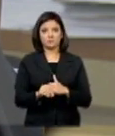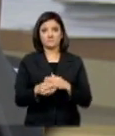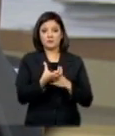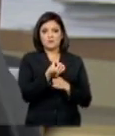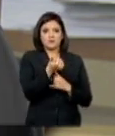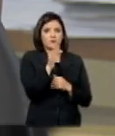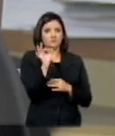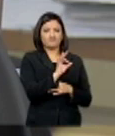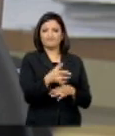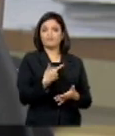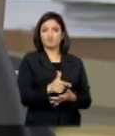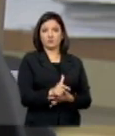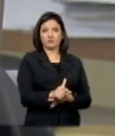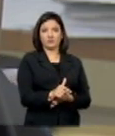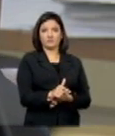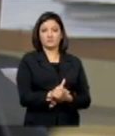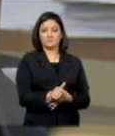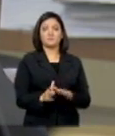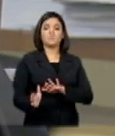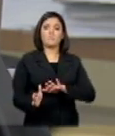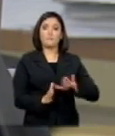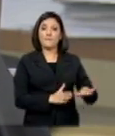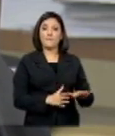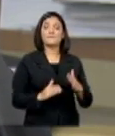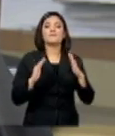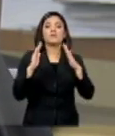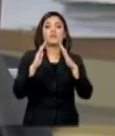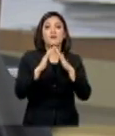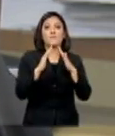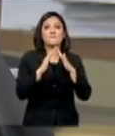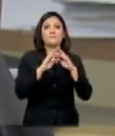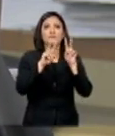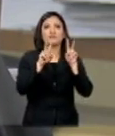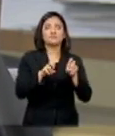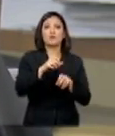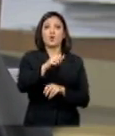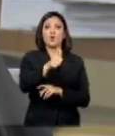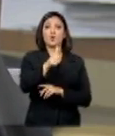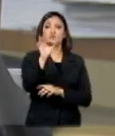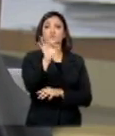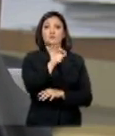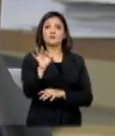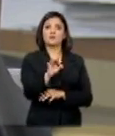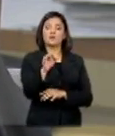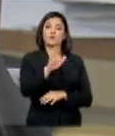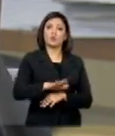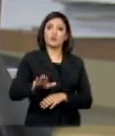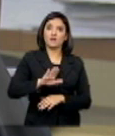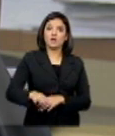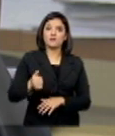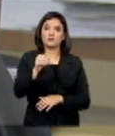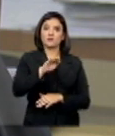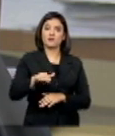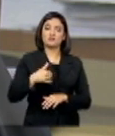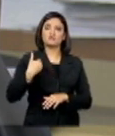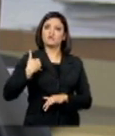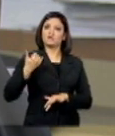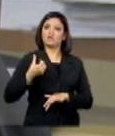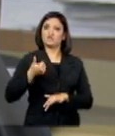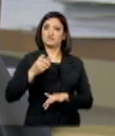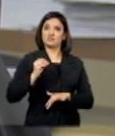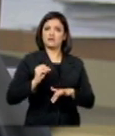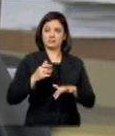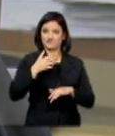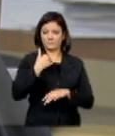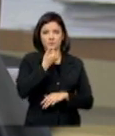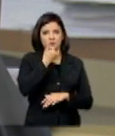em relação à moradia 11% das crianças e adolescentes até 17 anos vivem em casas com quatro ou